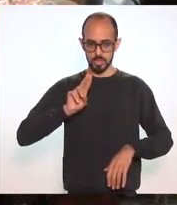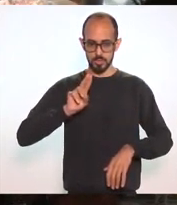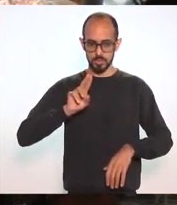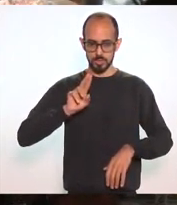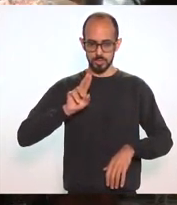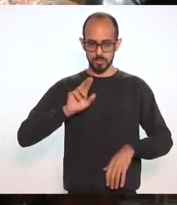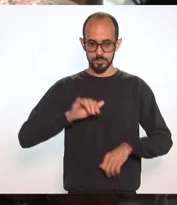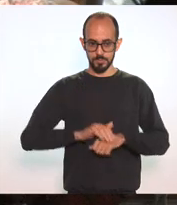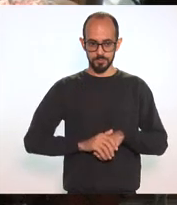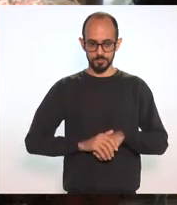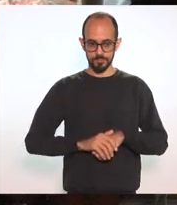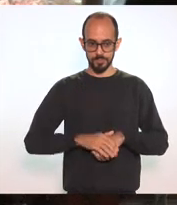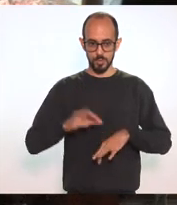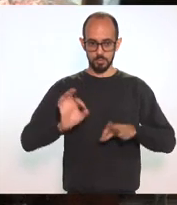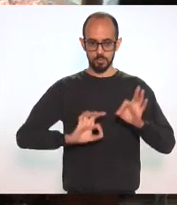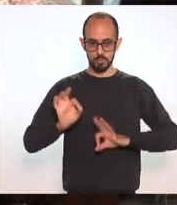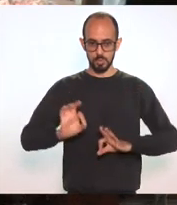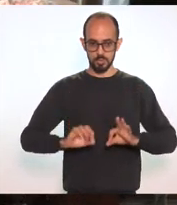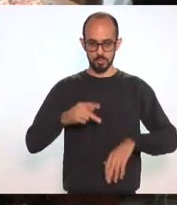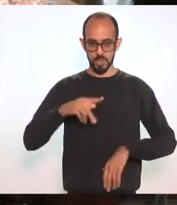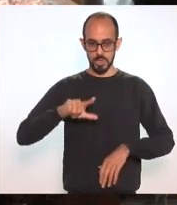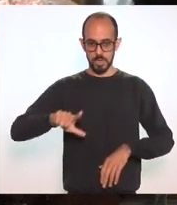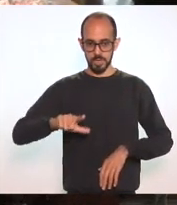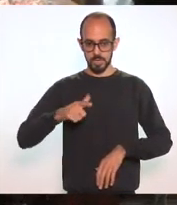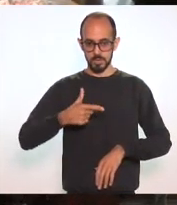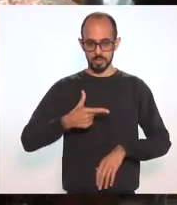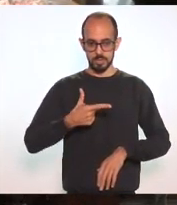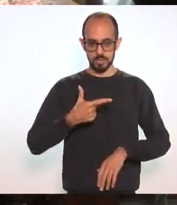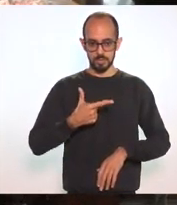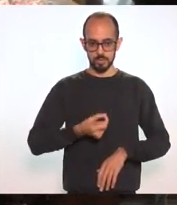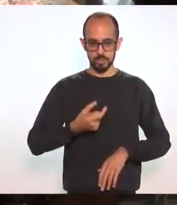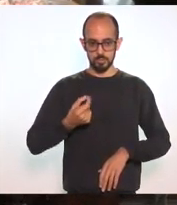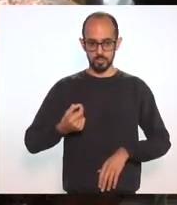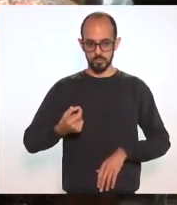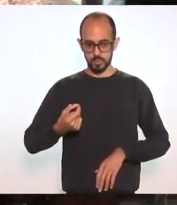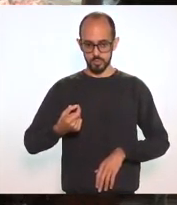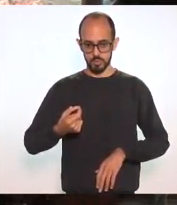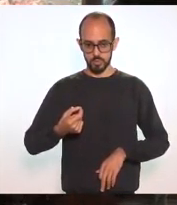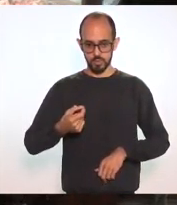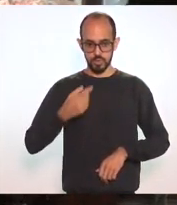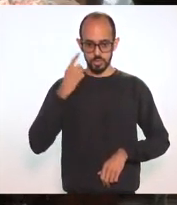Em discussão única, projeto de lei complementar 21-2020, de autoria dos deputados